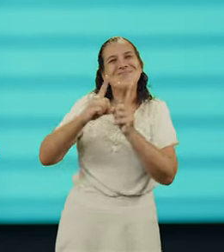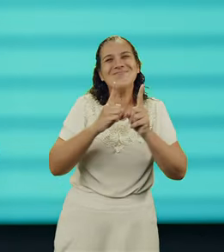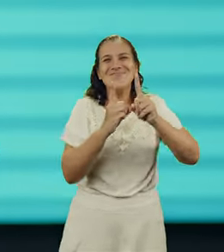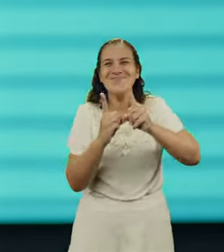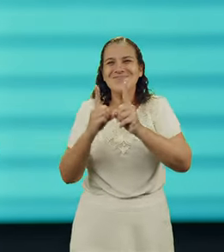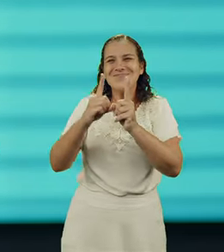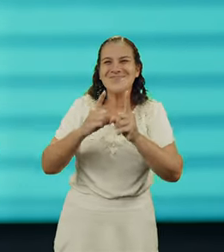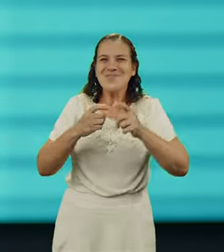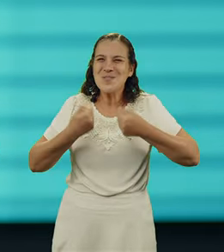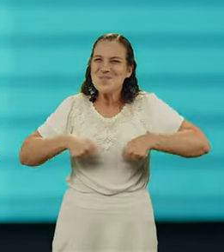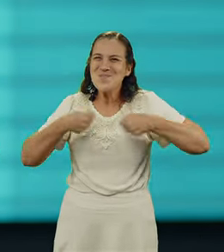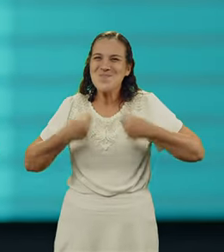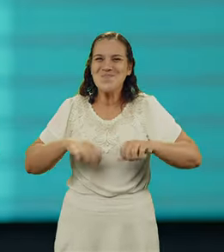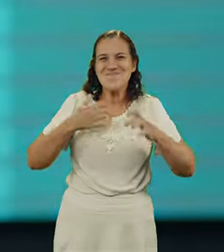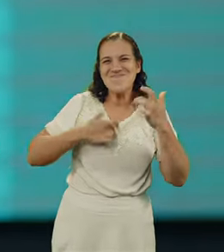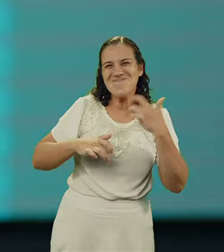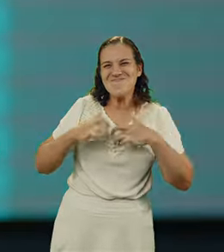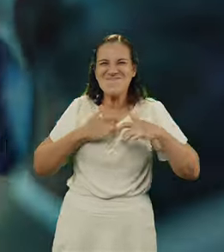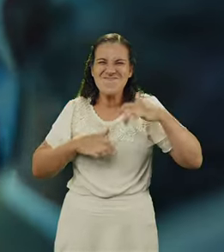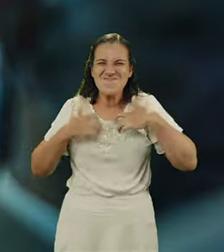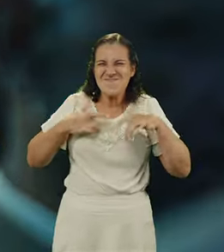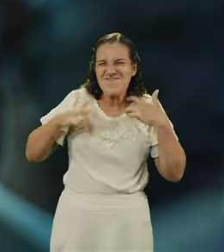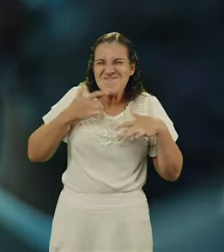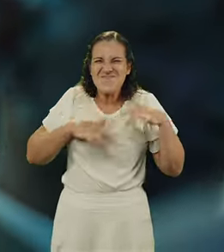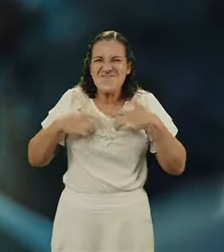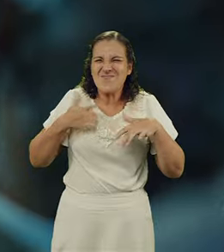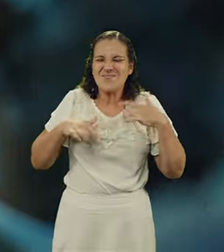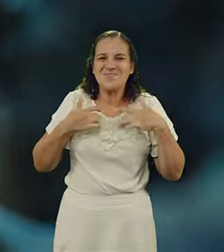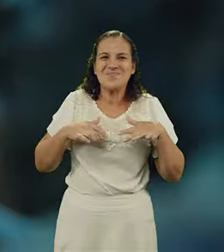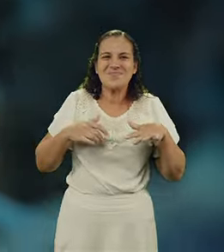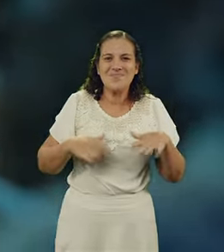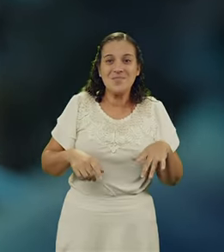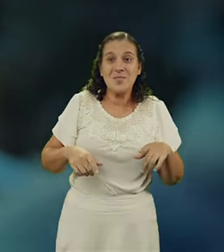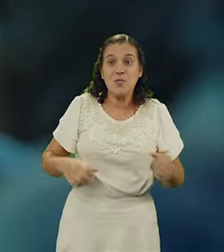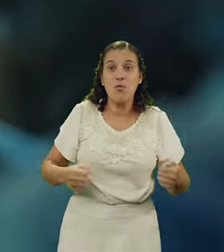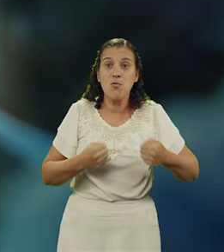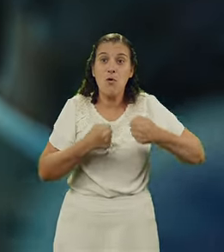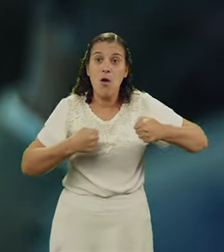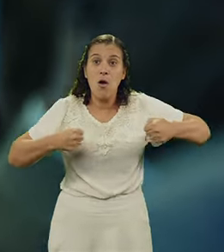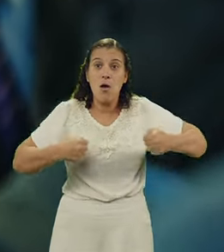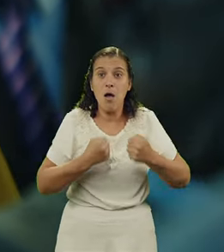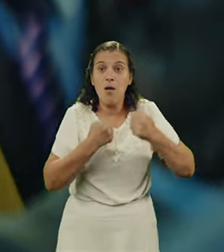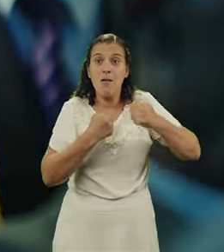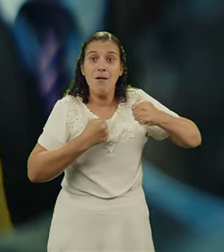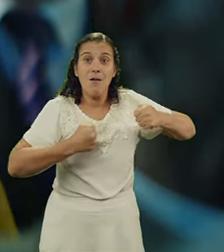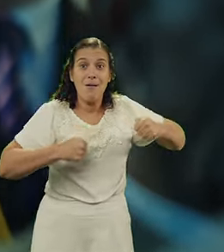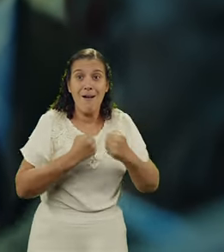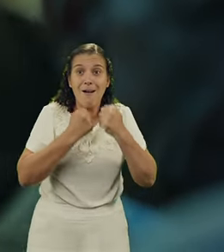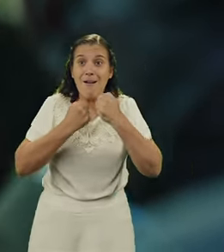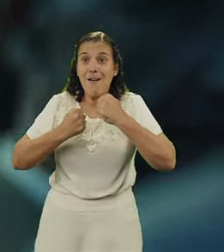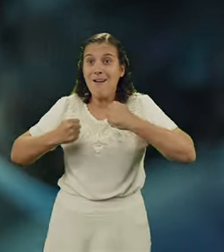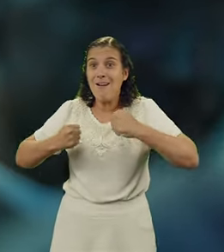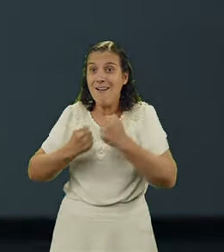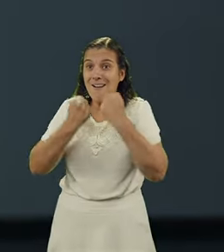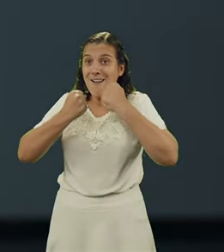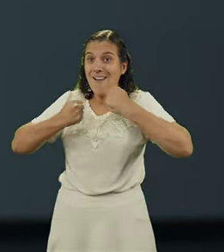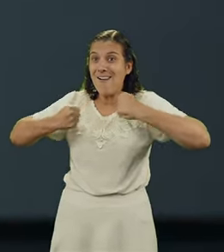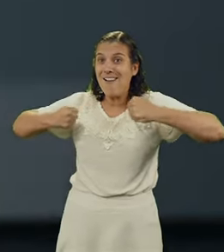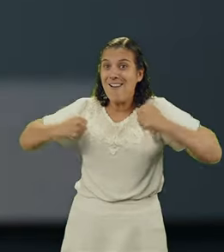não há o que temer. Oh, maravilha! Cadê o sanfoneiro? Cadê a sanfoneira, meu filho? Capricha aí,